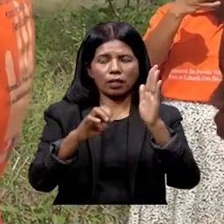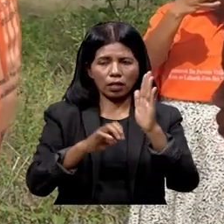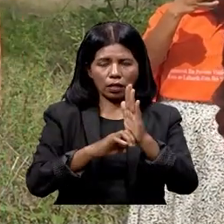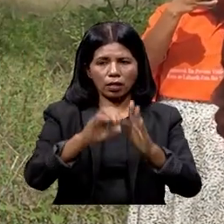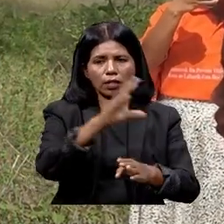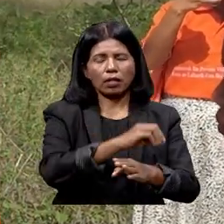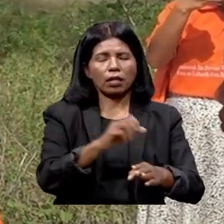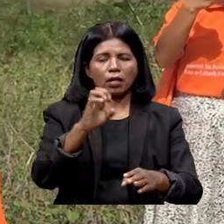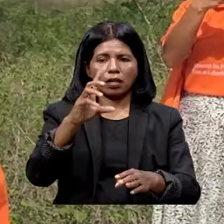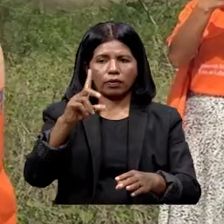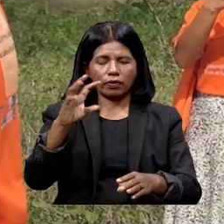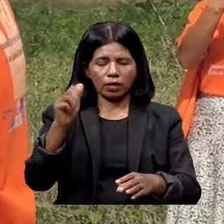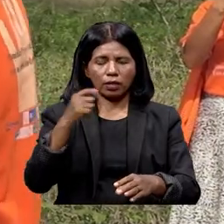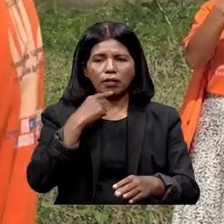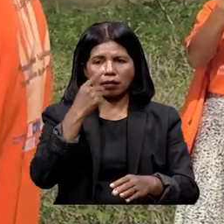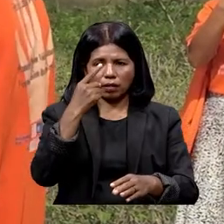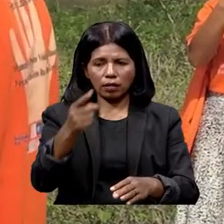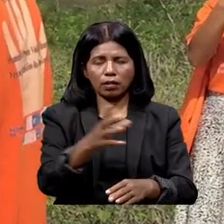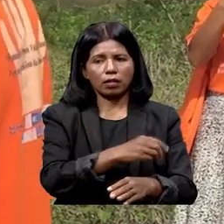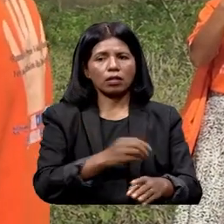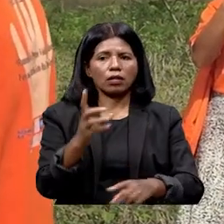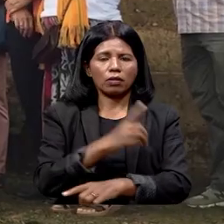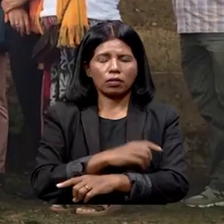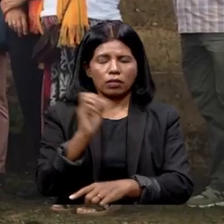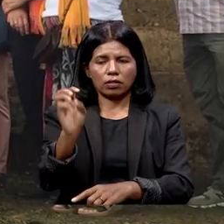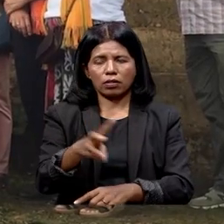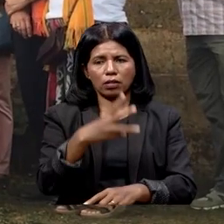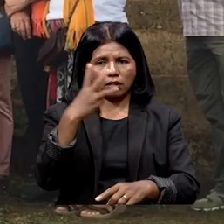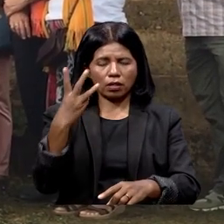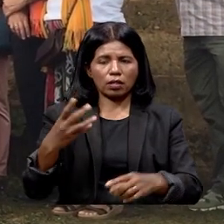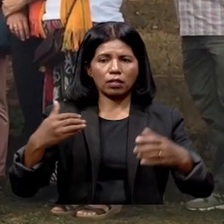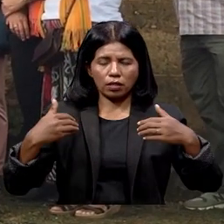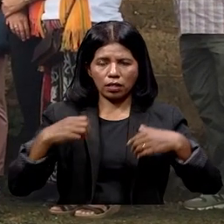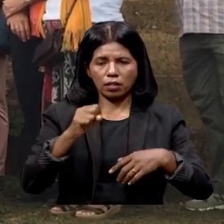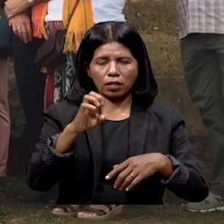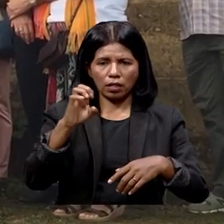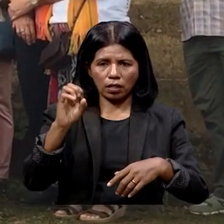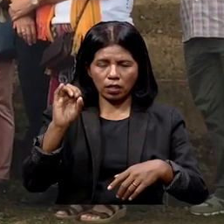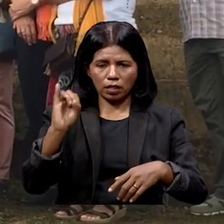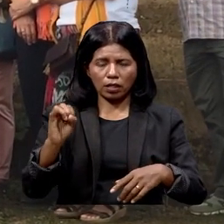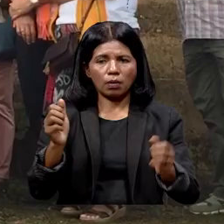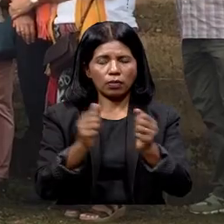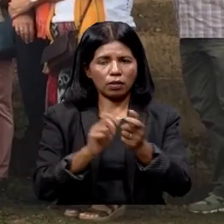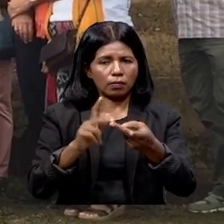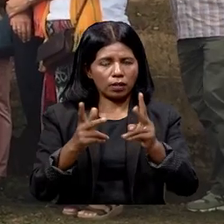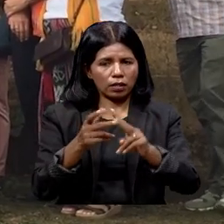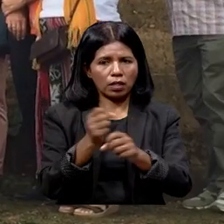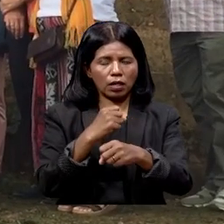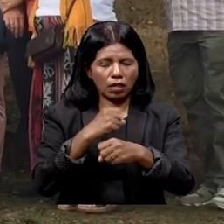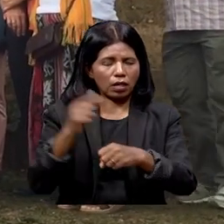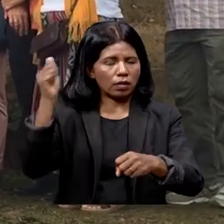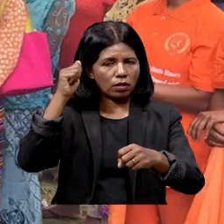Igualdade, Alvinha Souza Carvalho Hateten, durante Lawrence Nuresenen, CI, Hamutu com parceiros, Sira Halau campanha